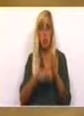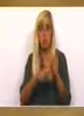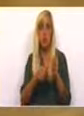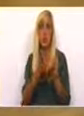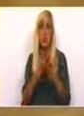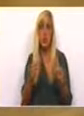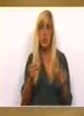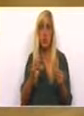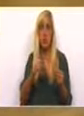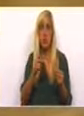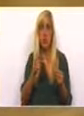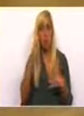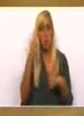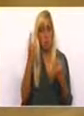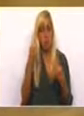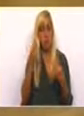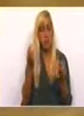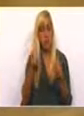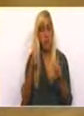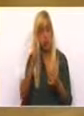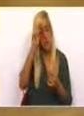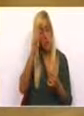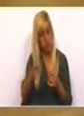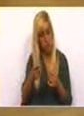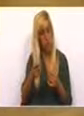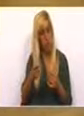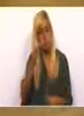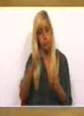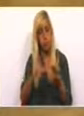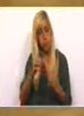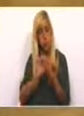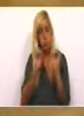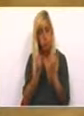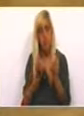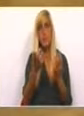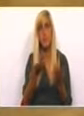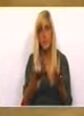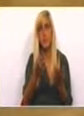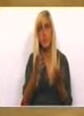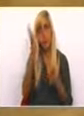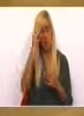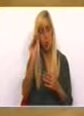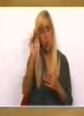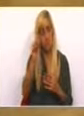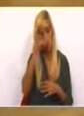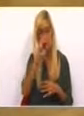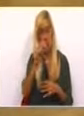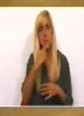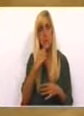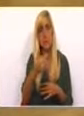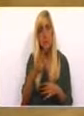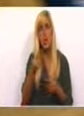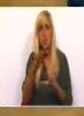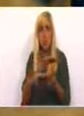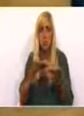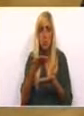demonstra, apesar de tudo, respeito pela concertação social ao recomendar que o Governo, e cito, negocie